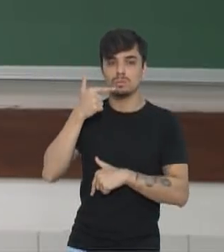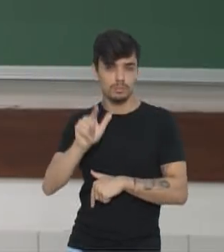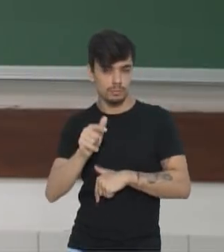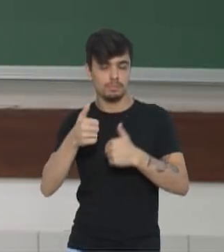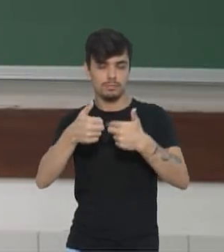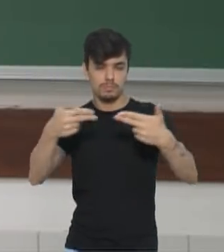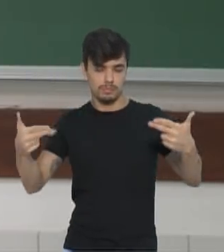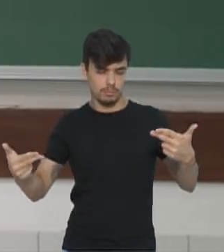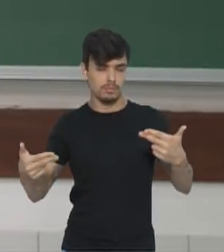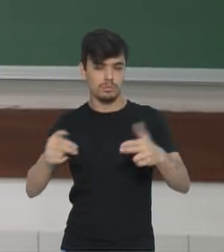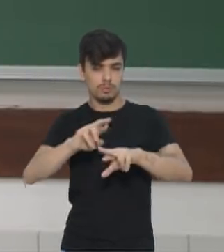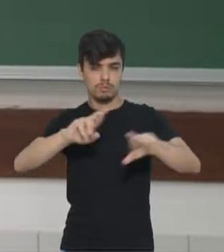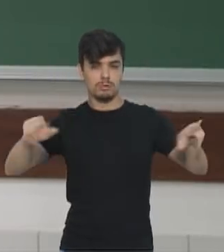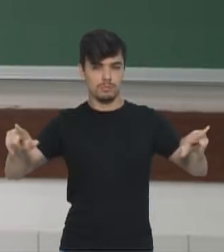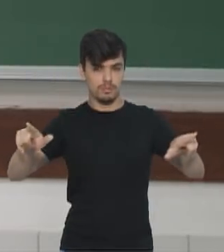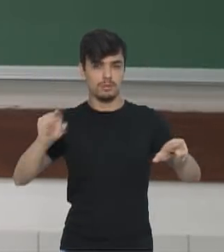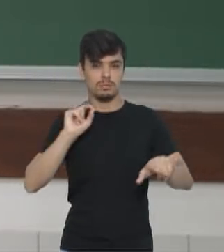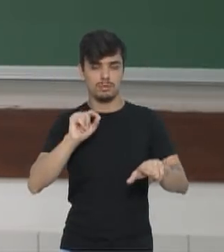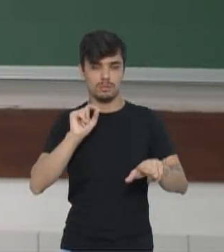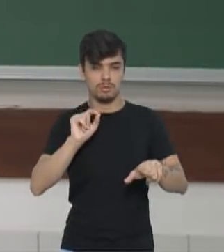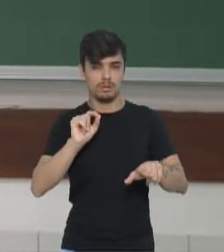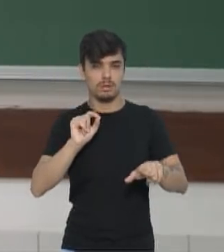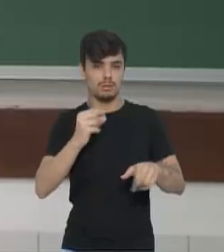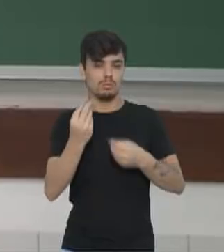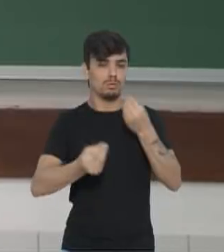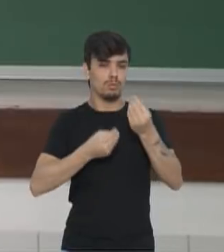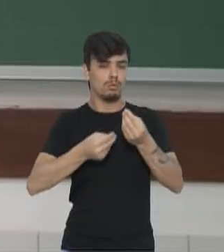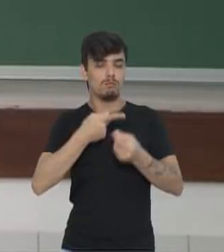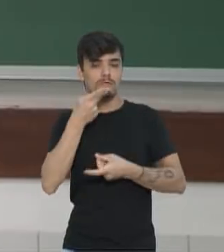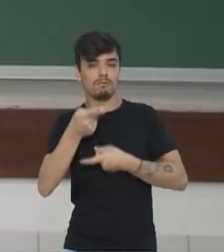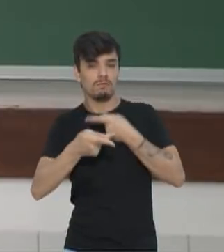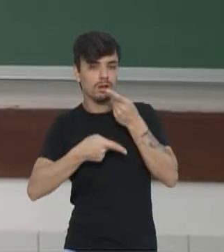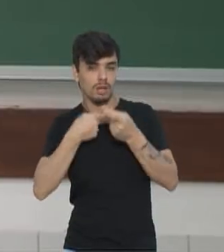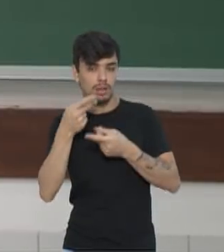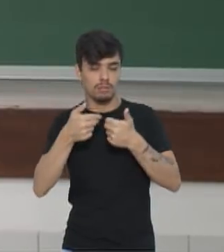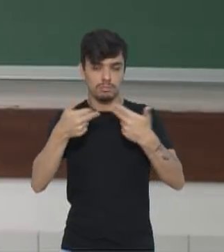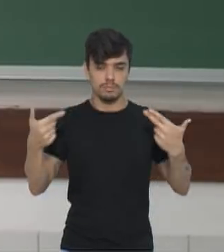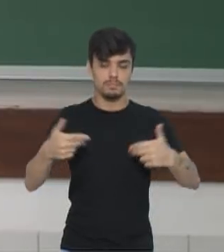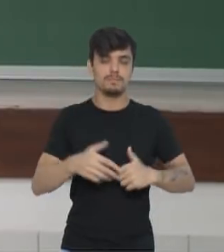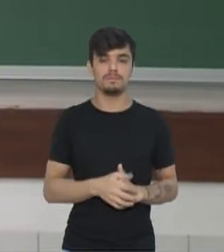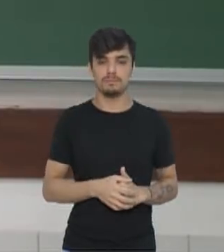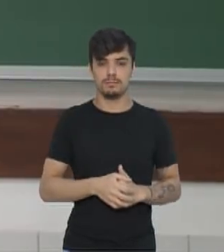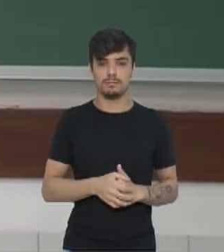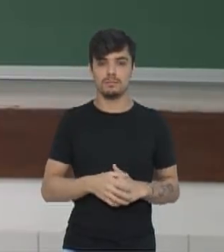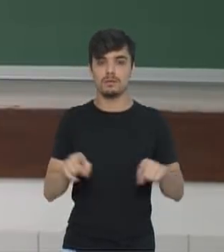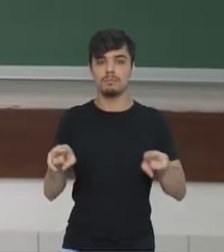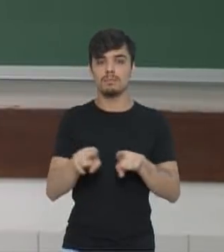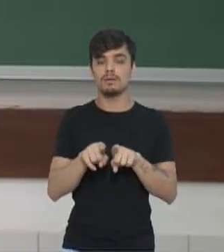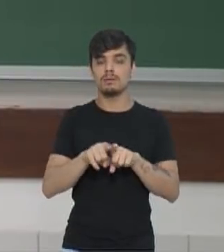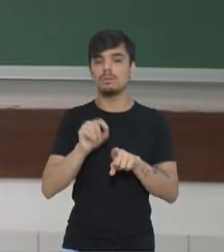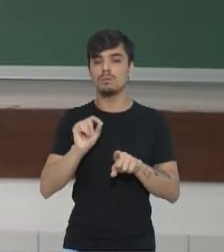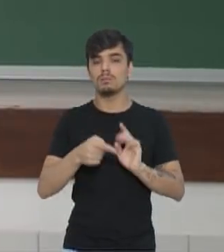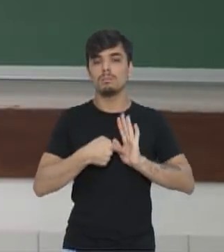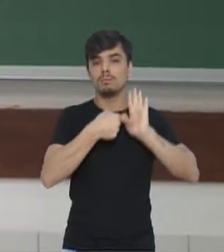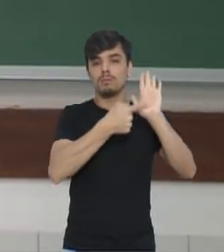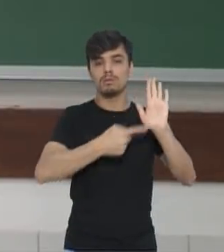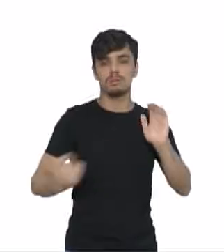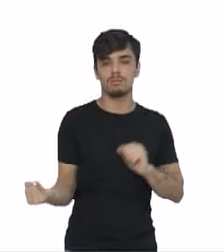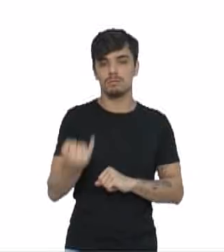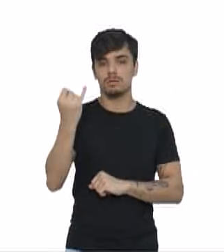diferencia eles pelo jeito da língua deles, o jeito que eles falam. Mas o que vai nos trazer maior destaque é o tronco